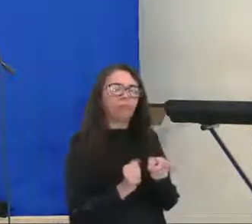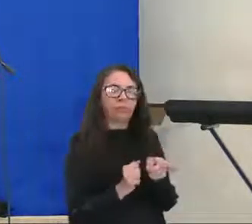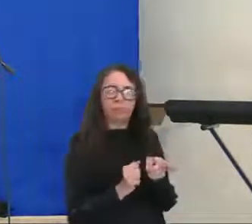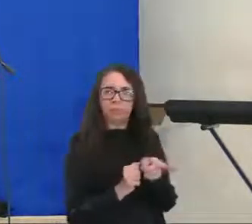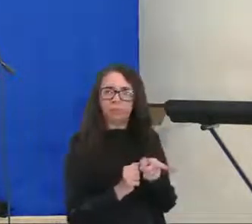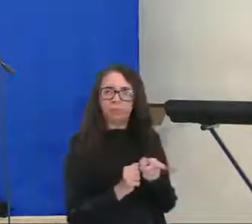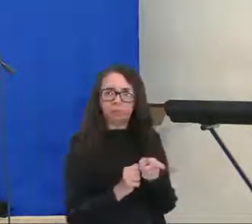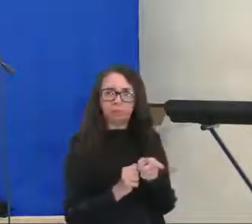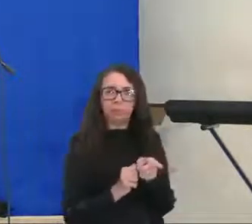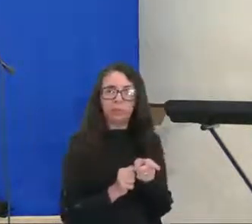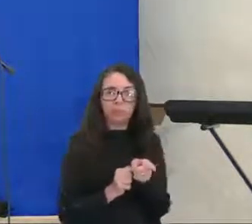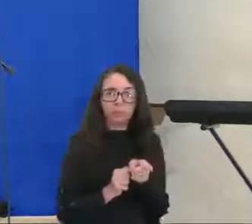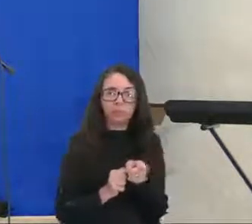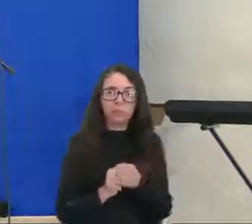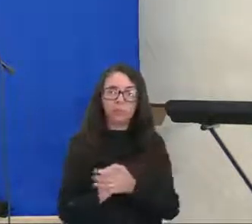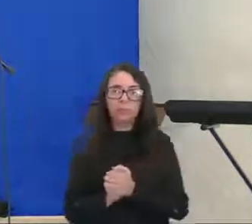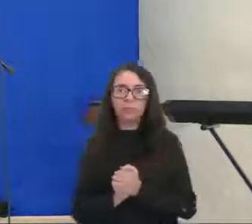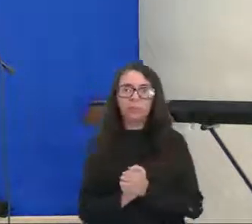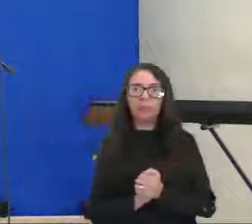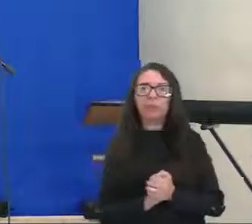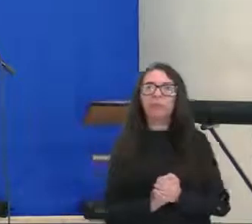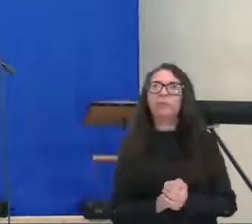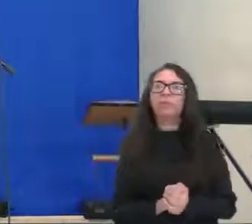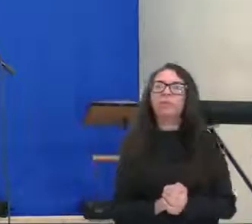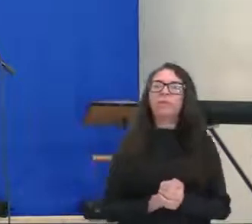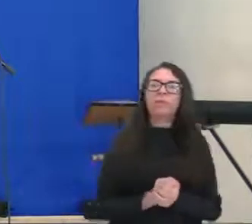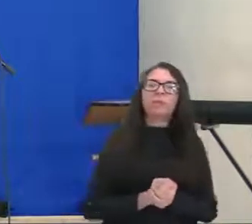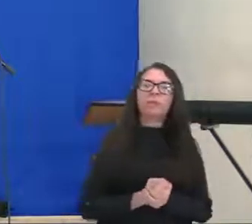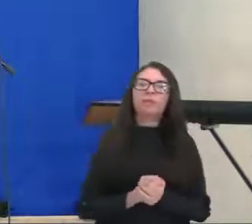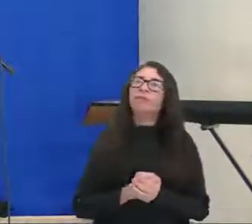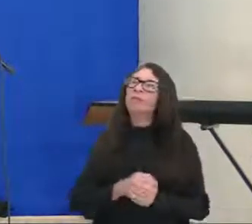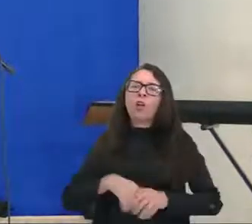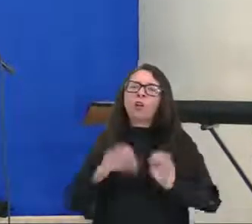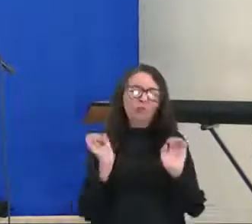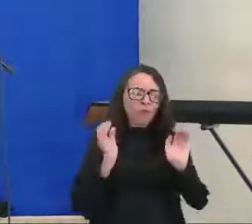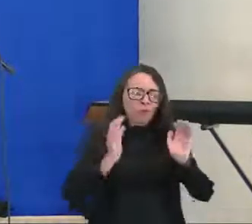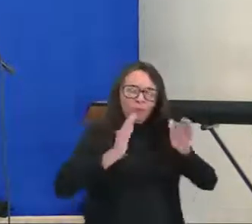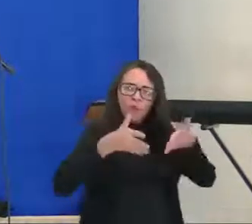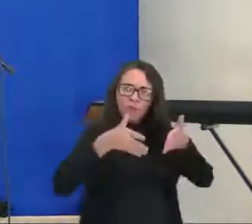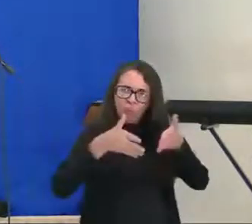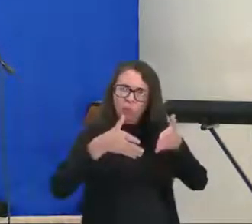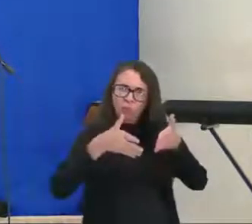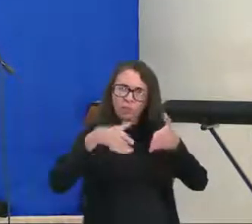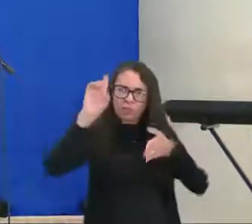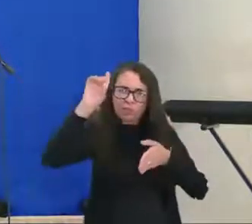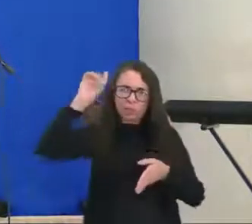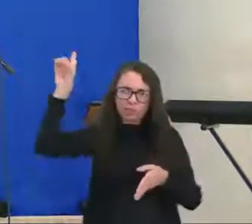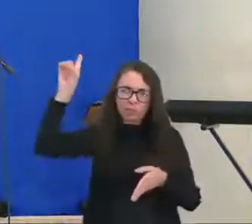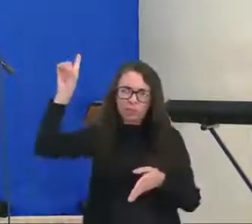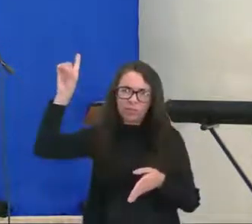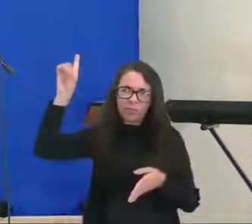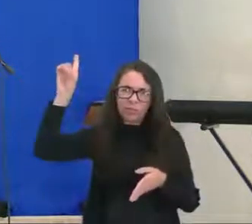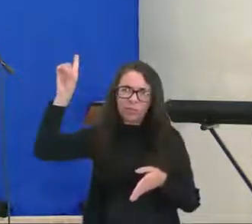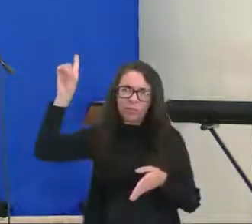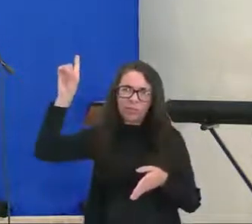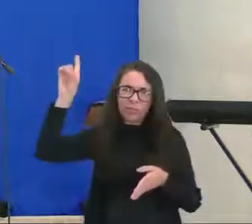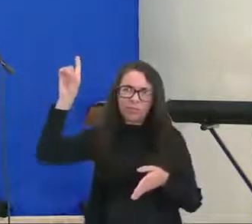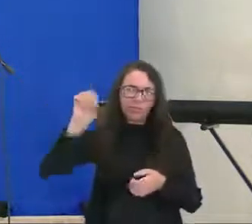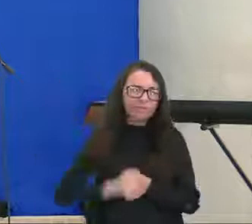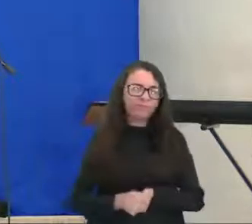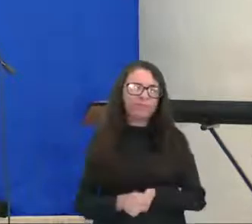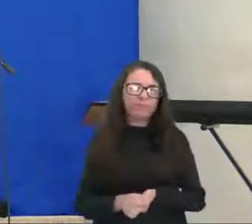serem realizados nesse corpo, pastor Claudinei, é com a ação daquele que tudo pode. Do